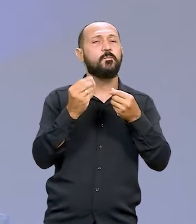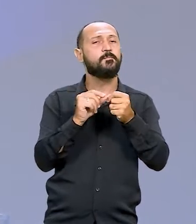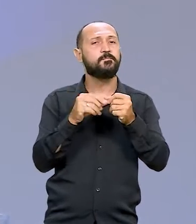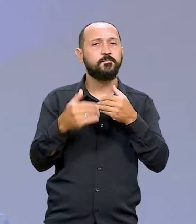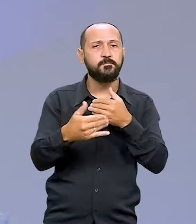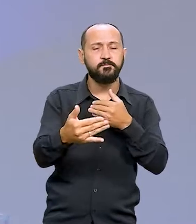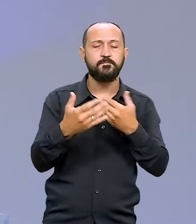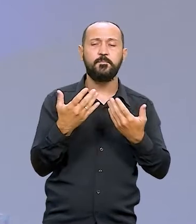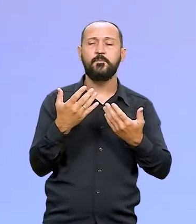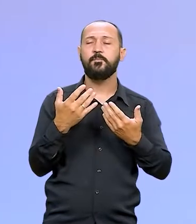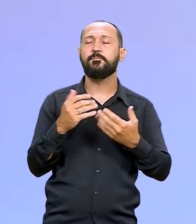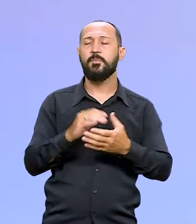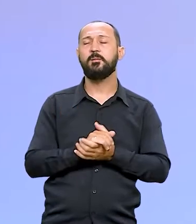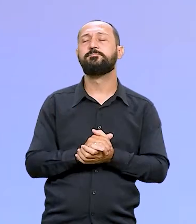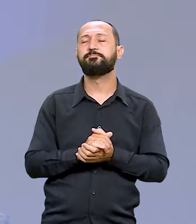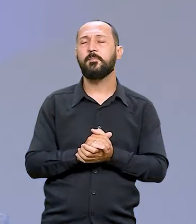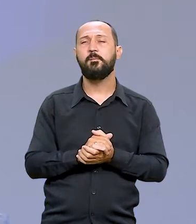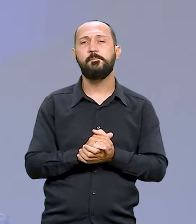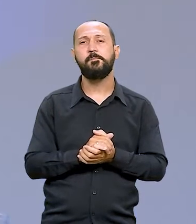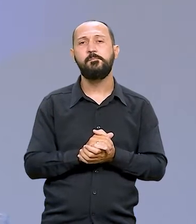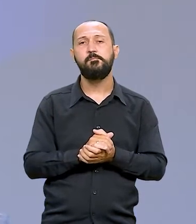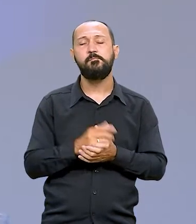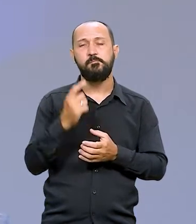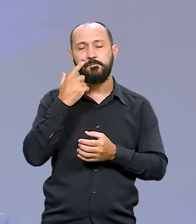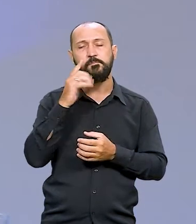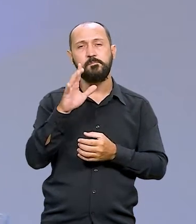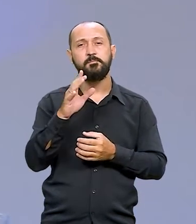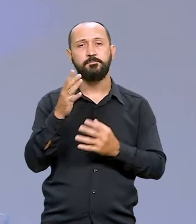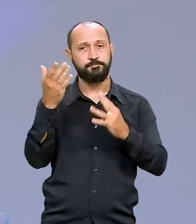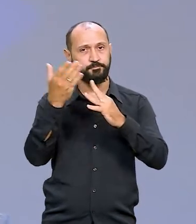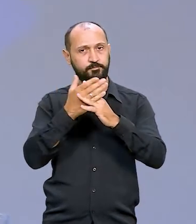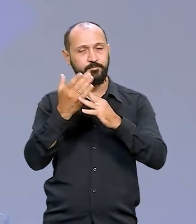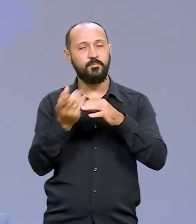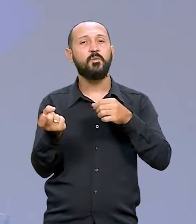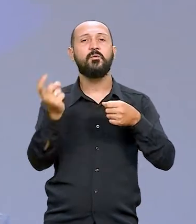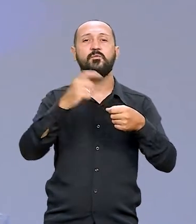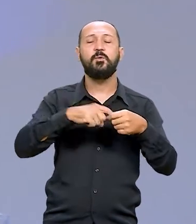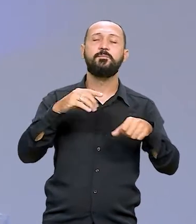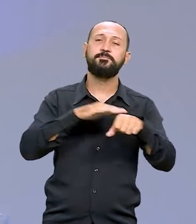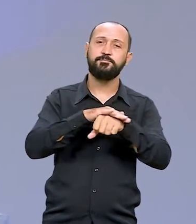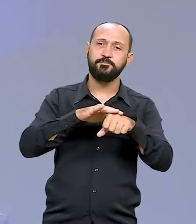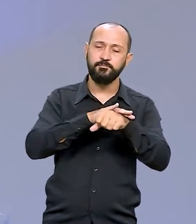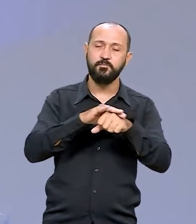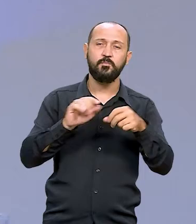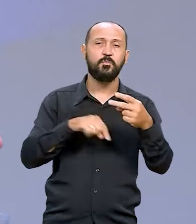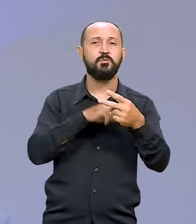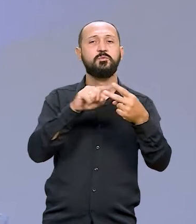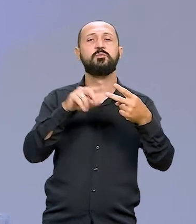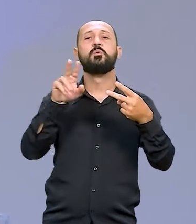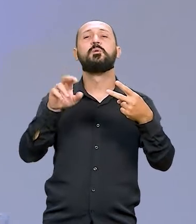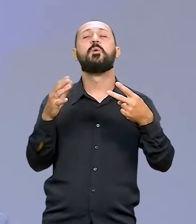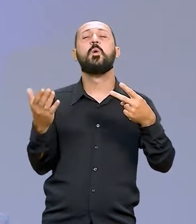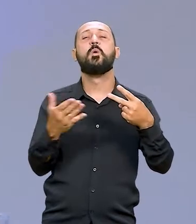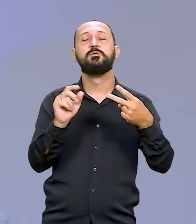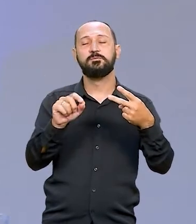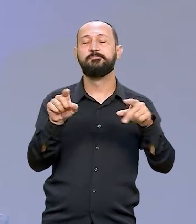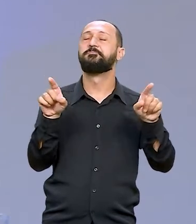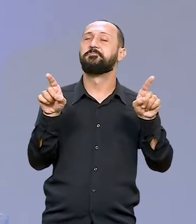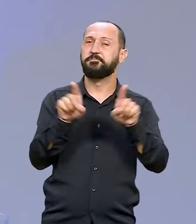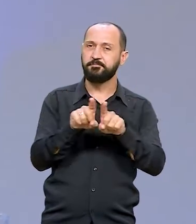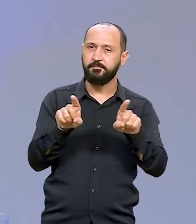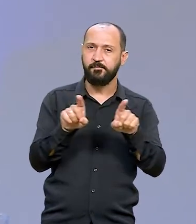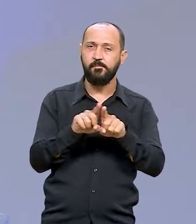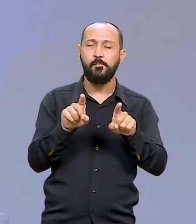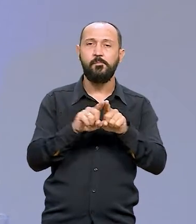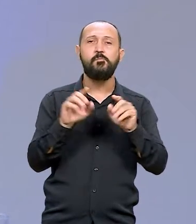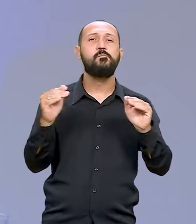de execução extrajudicial. Exatamente. E então, a gente volta no segundo bloco para falar sobre o segundo tema do programa de hoje, que